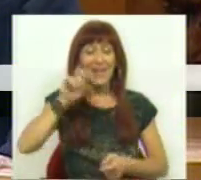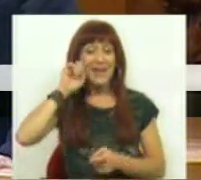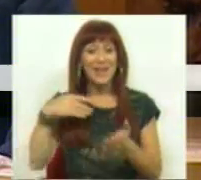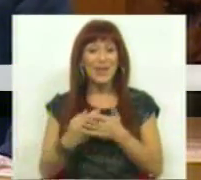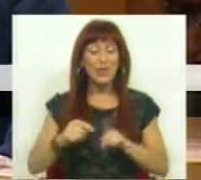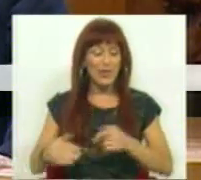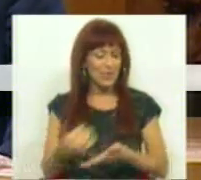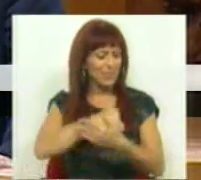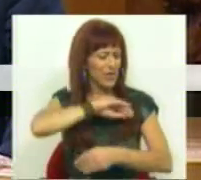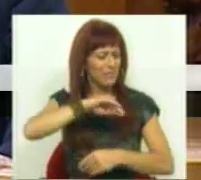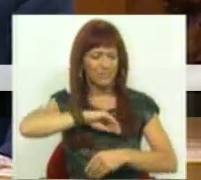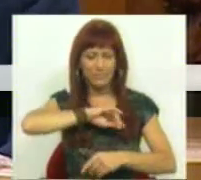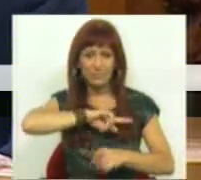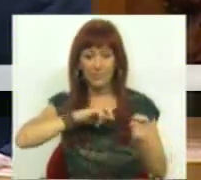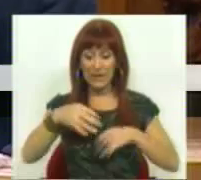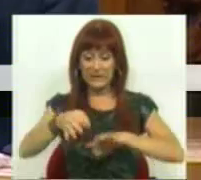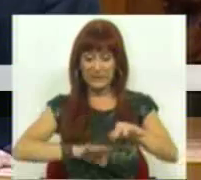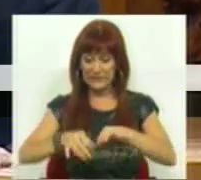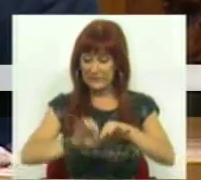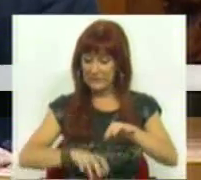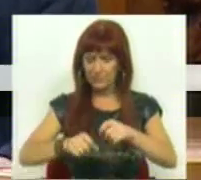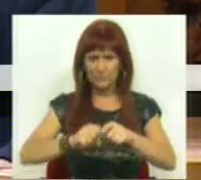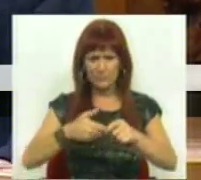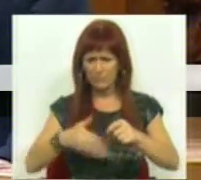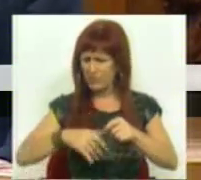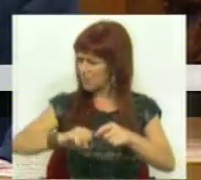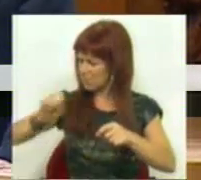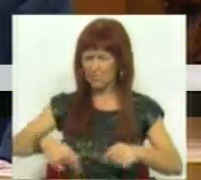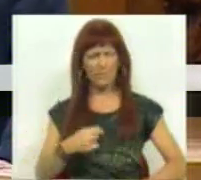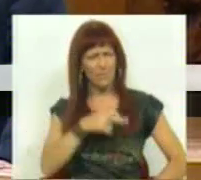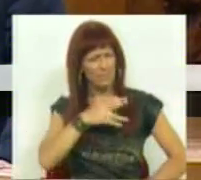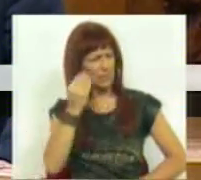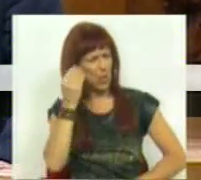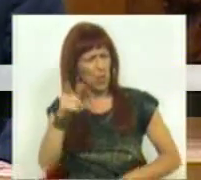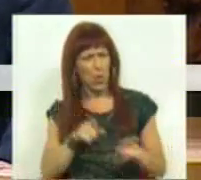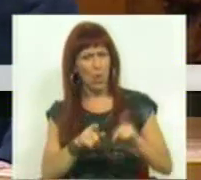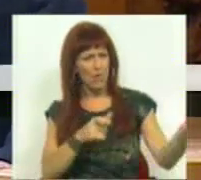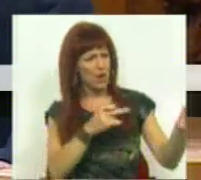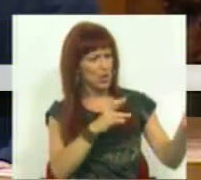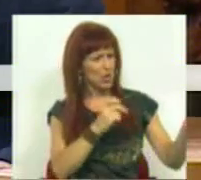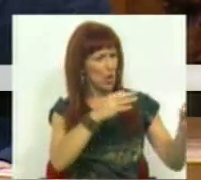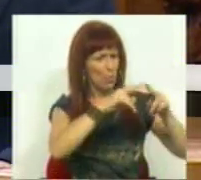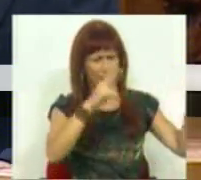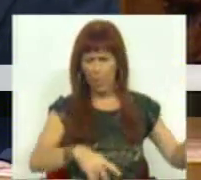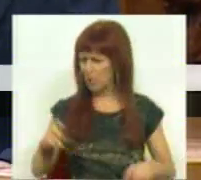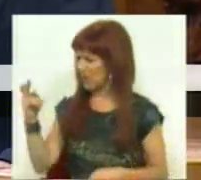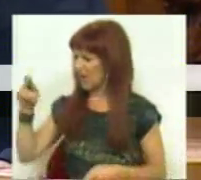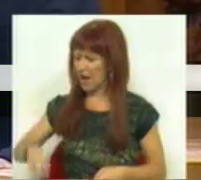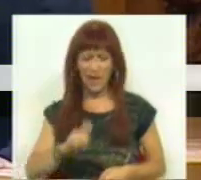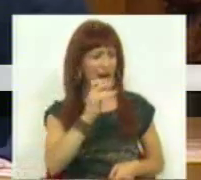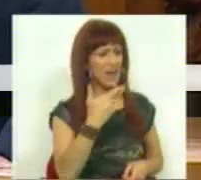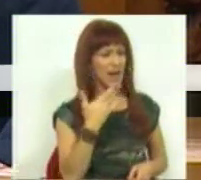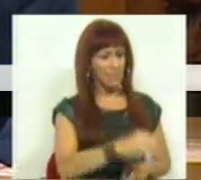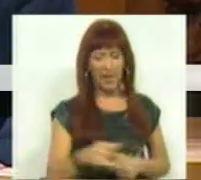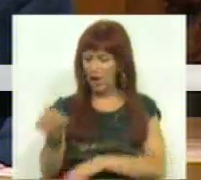são rasgados semanalmente, chega a ser ultrajante ver como, da Lusoponte à REN, da EDP ao